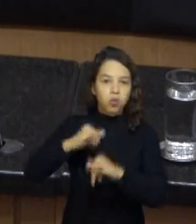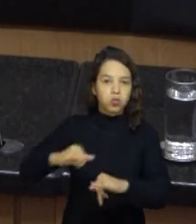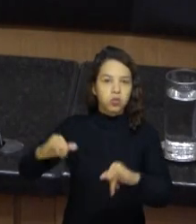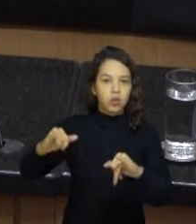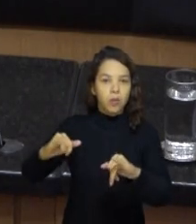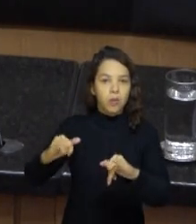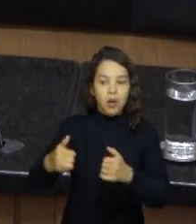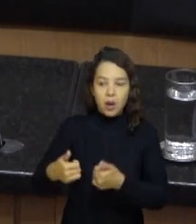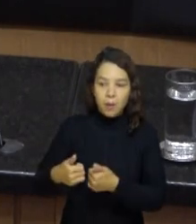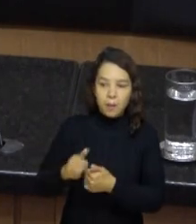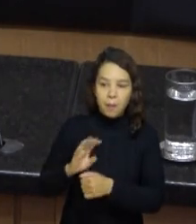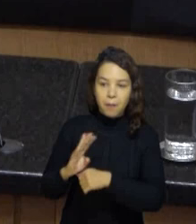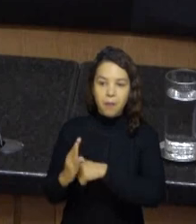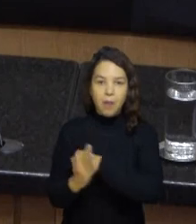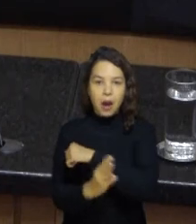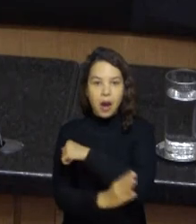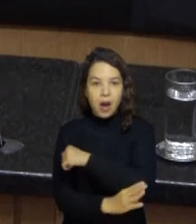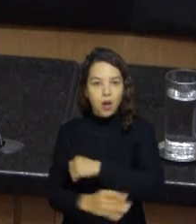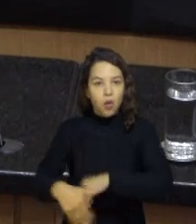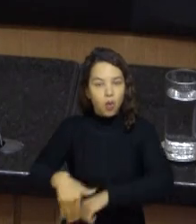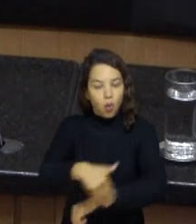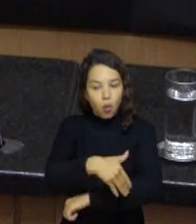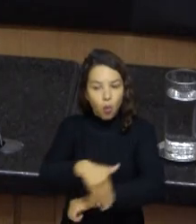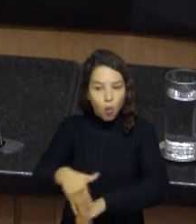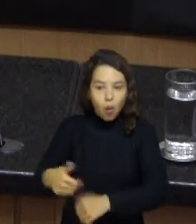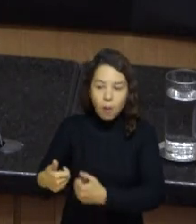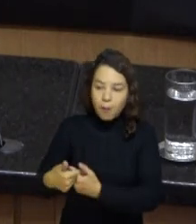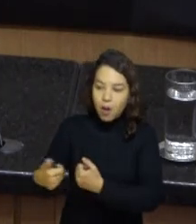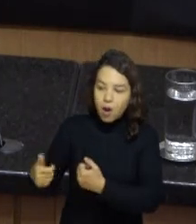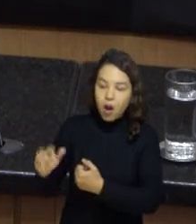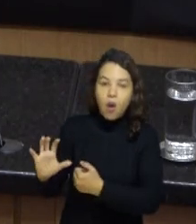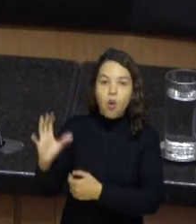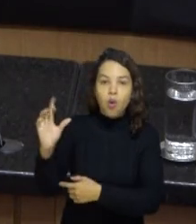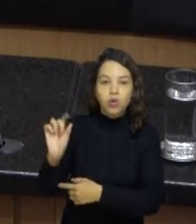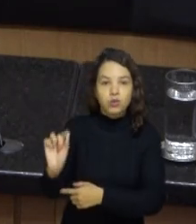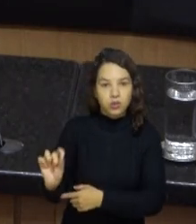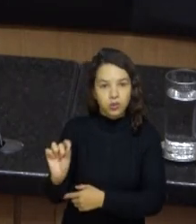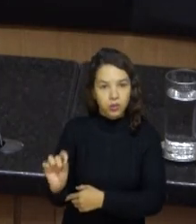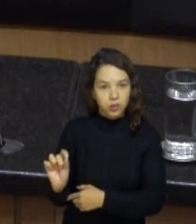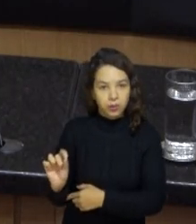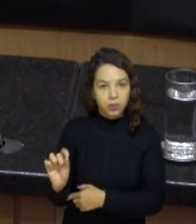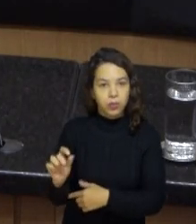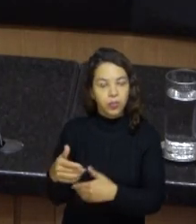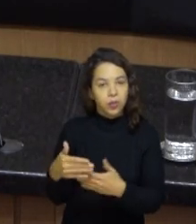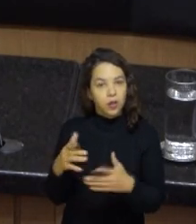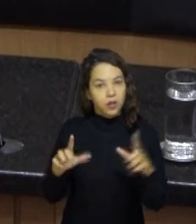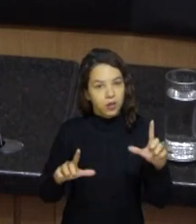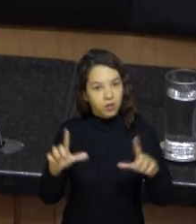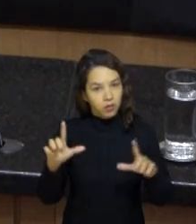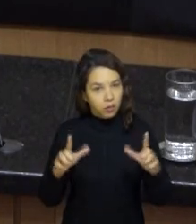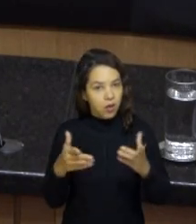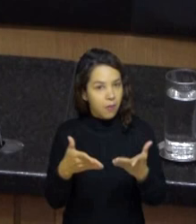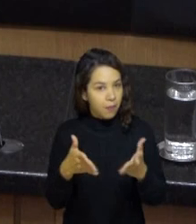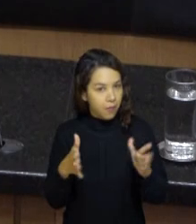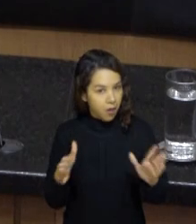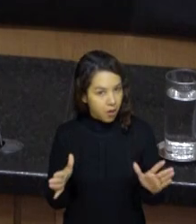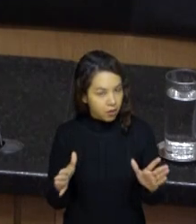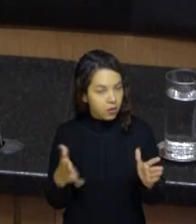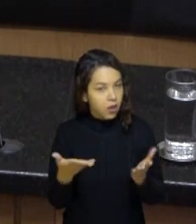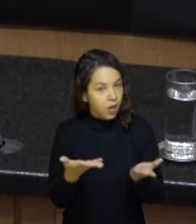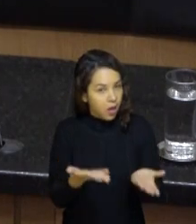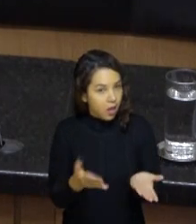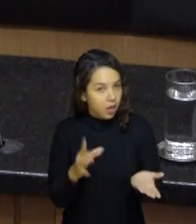no nosso bairro, na nossa rua, ao lado da nossa casa. E, em termos de TV aberta, a AND teve essa percepção